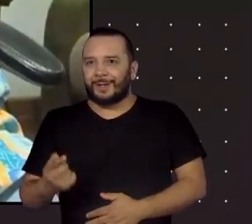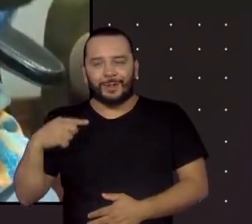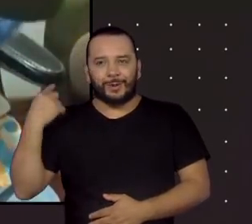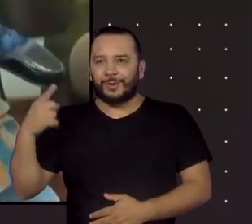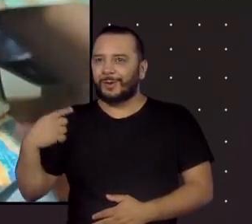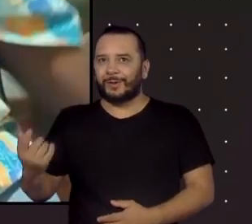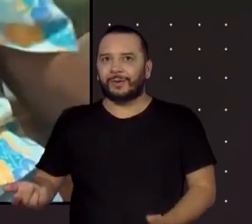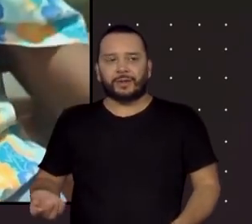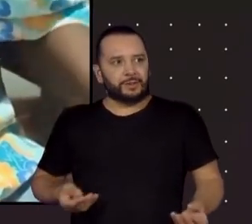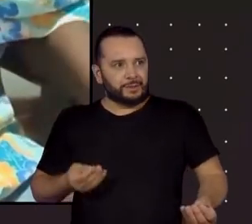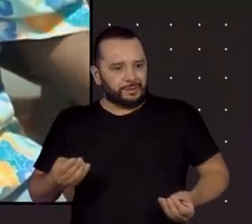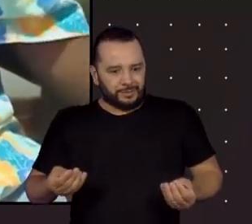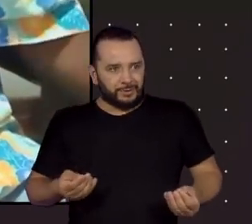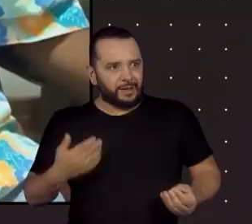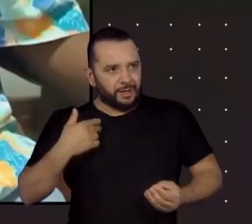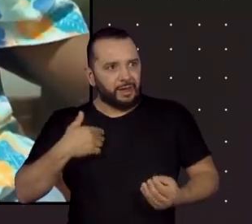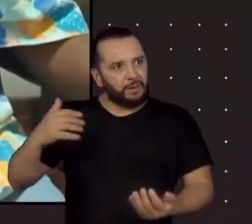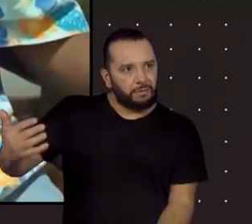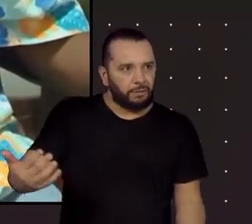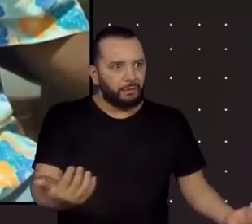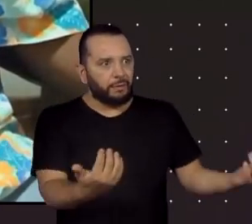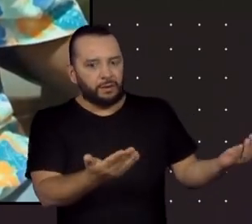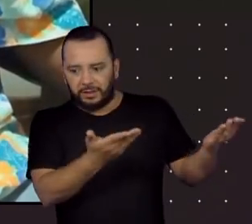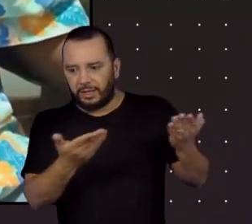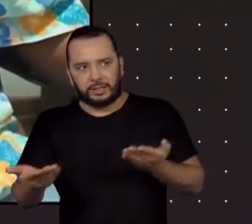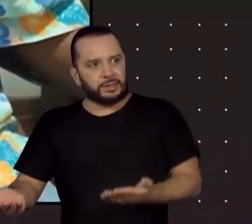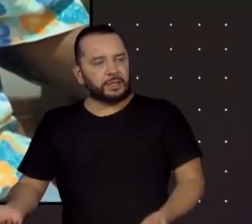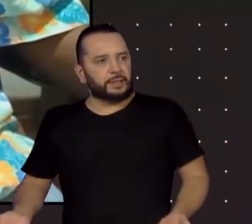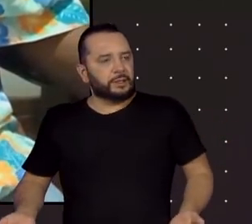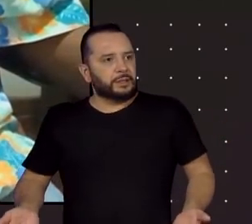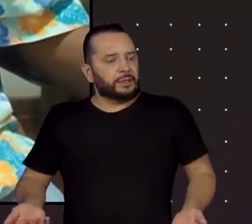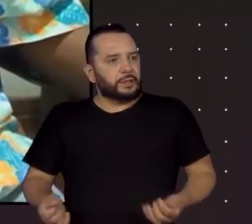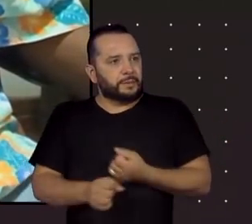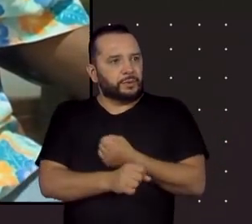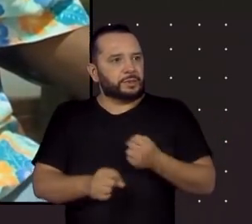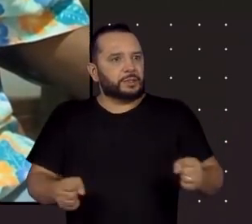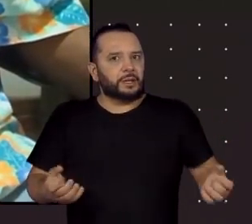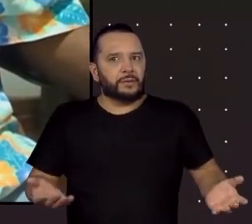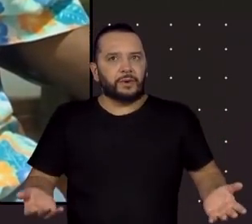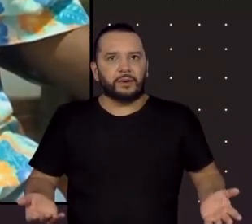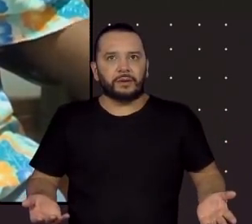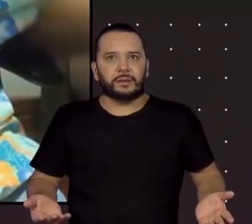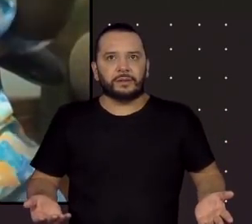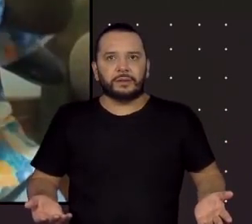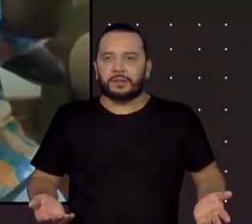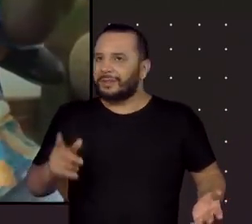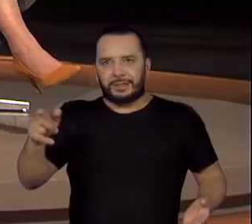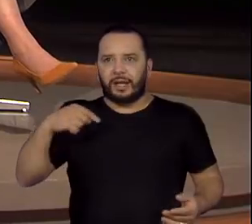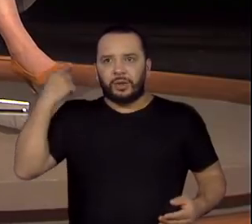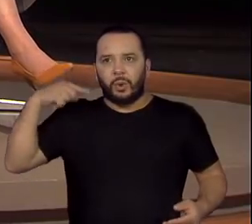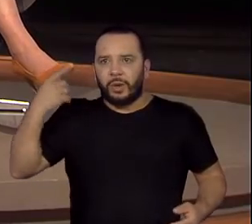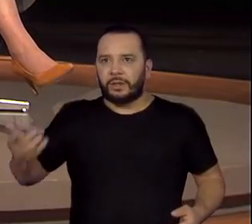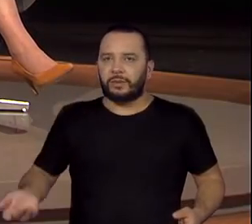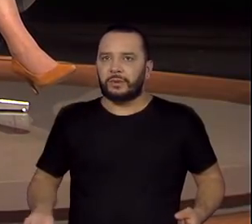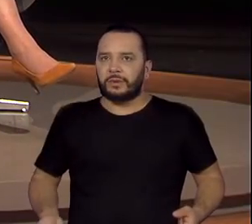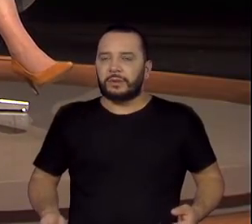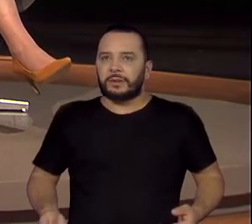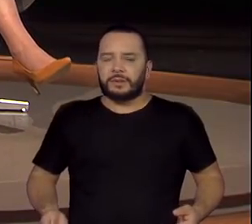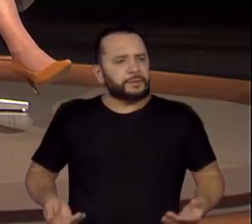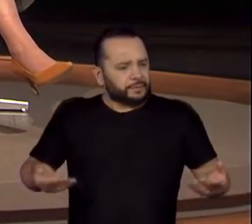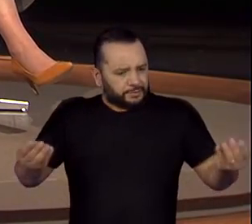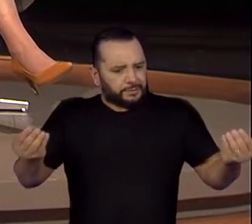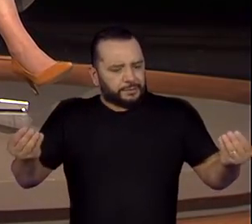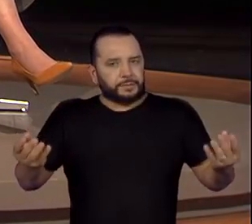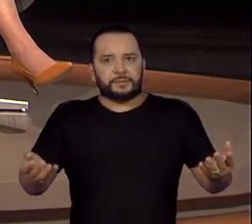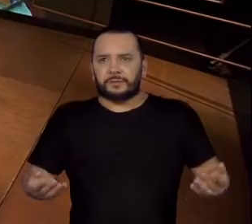Que bagulho é esse, Dom? Não é possível, cara. Você ficou doido? Que papo é